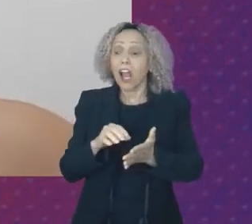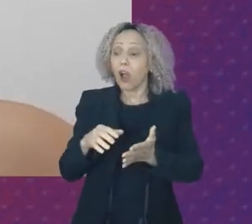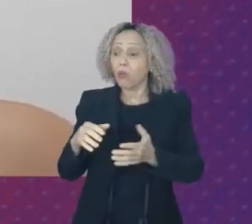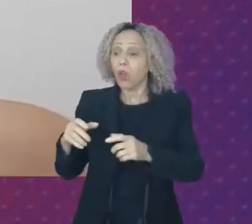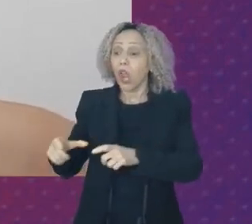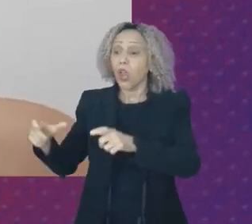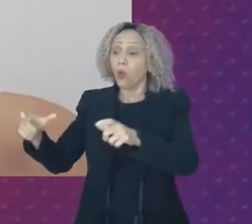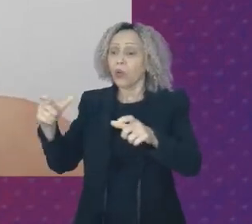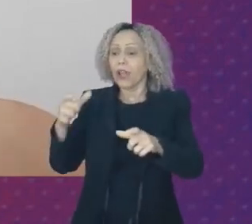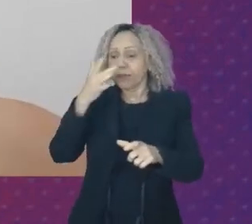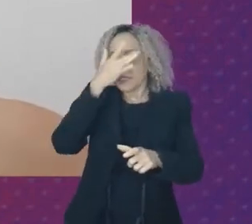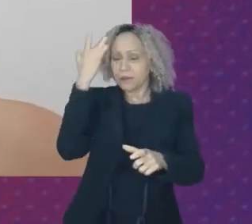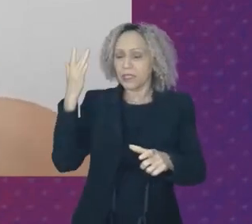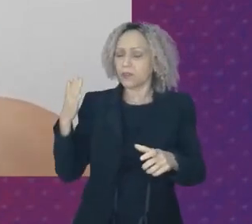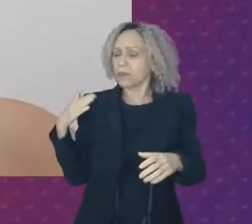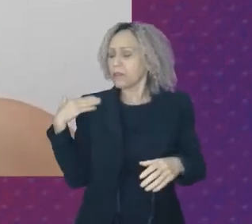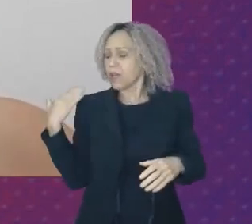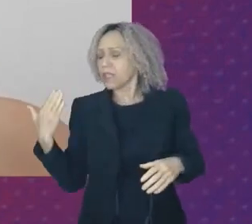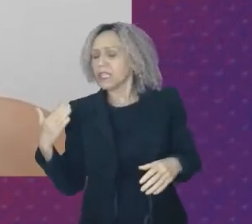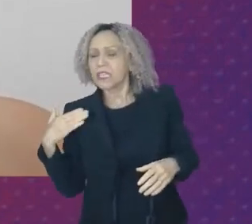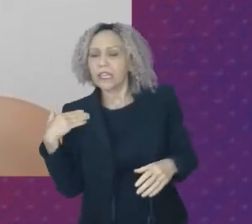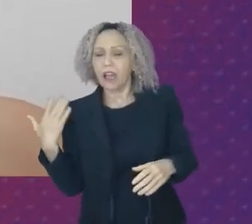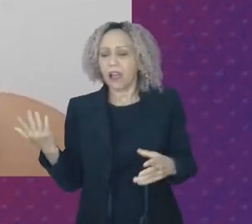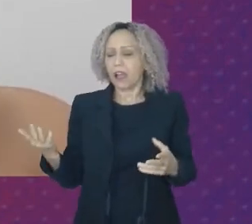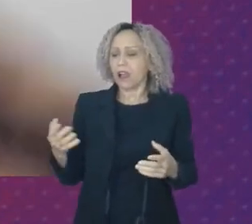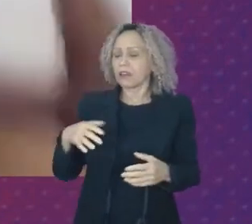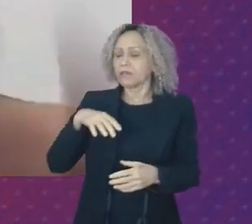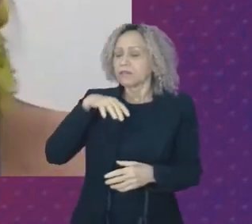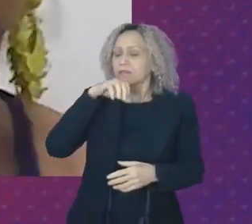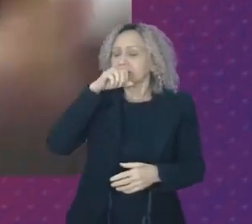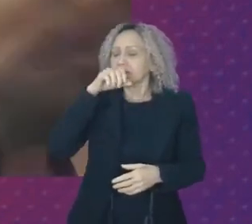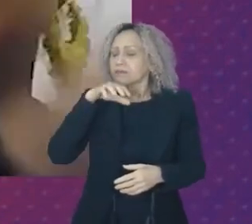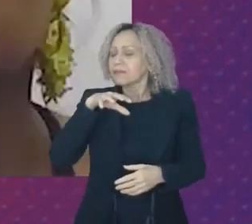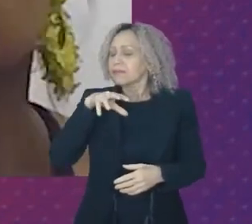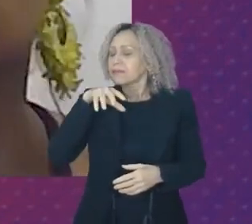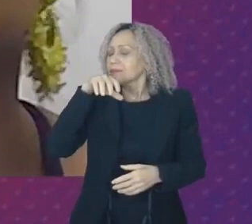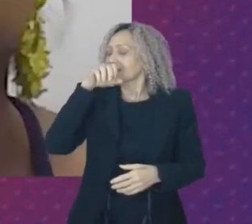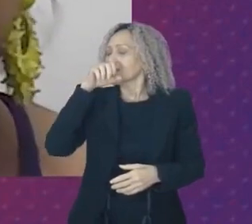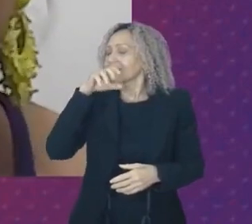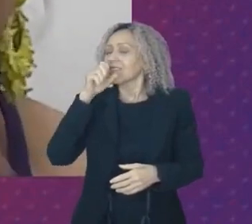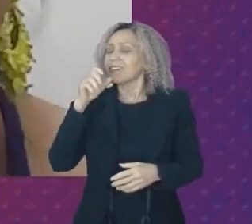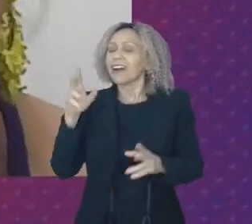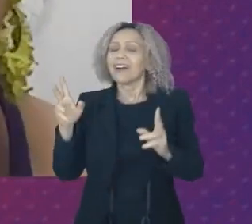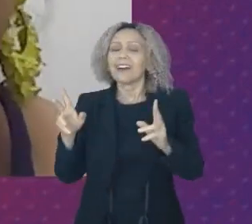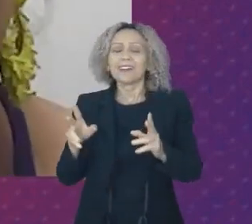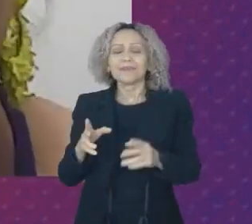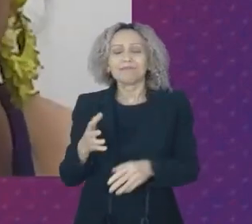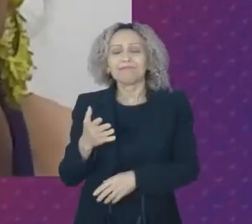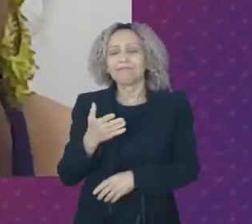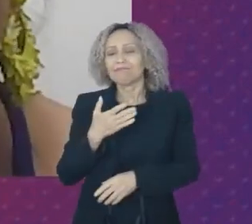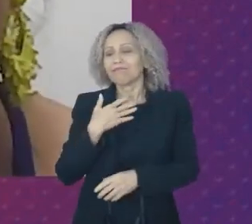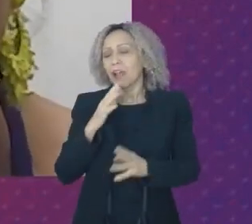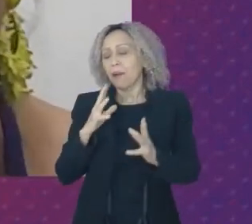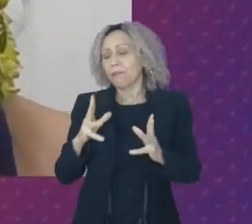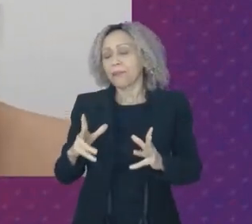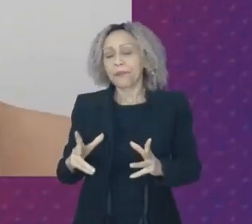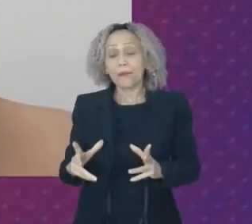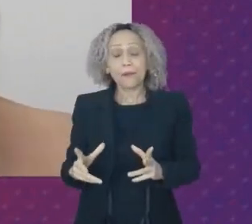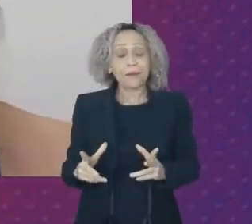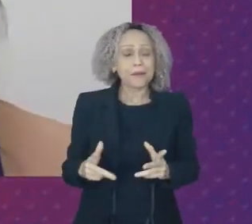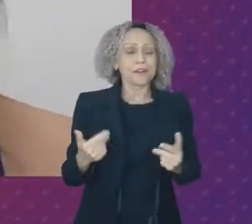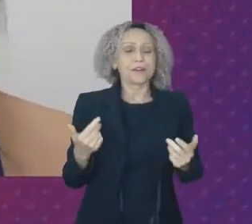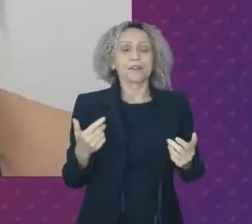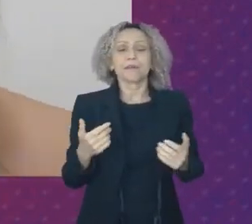já utilizavam desse tipo de mecanismos, mas você coloca na principal cidade da América